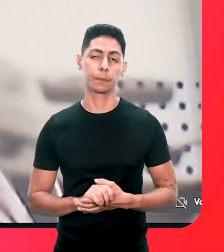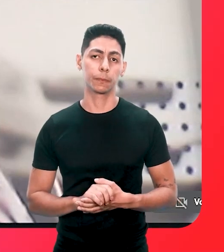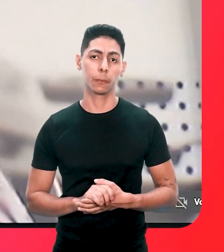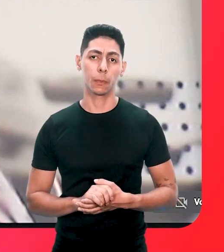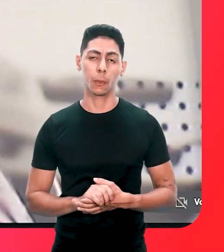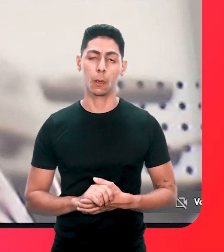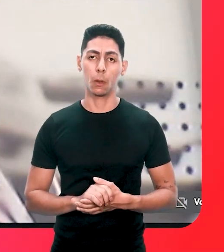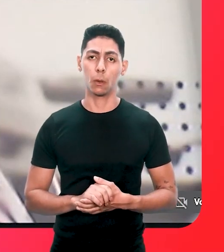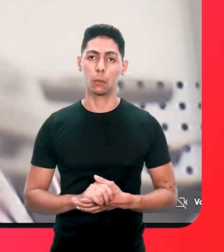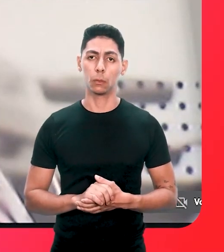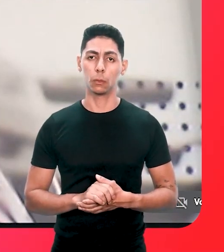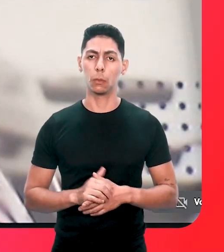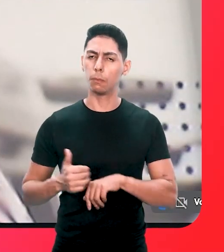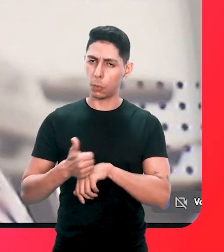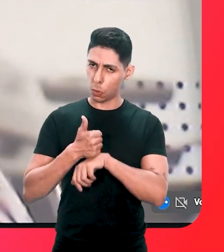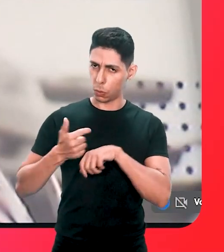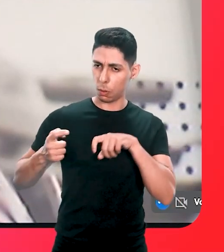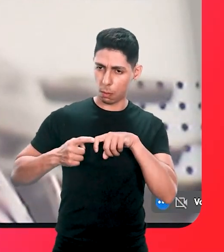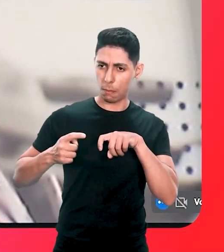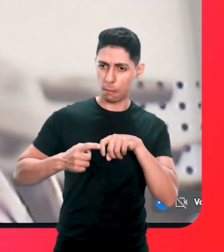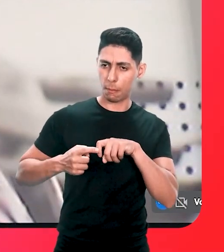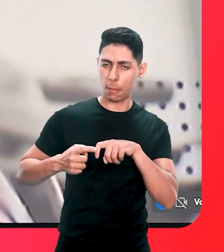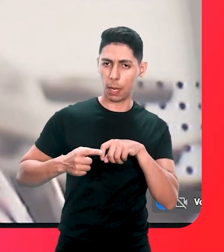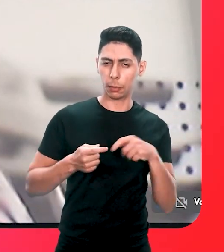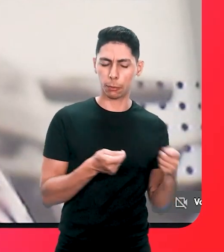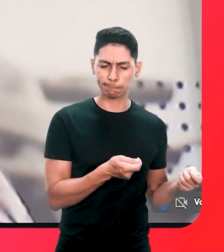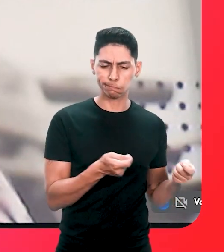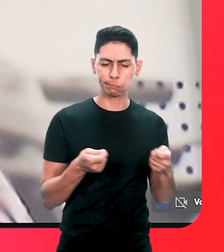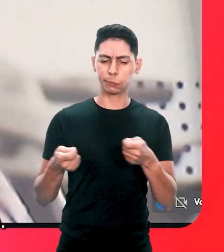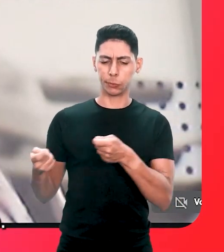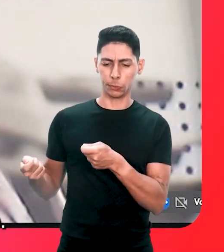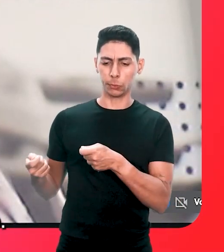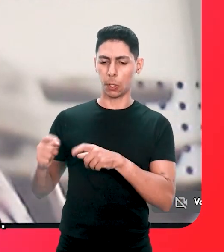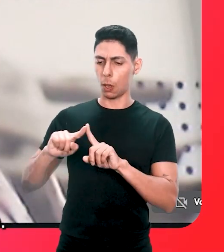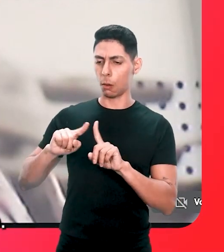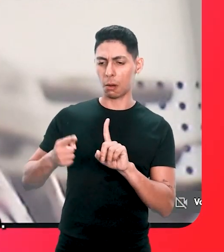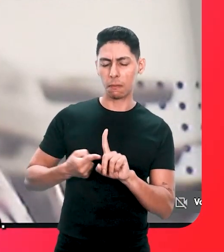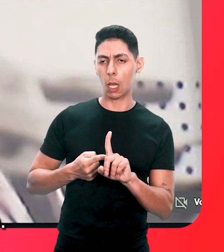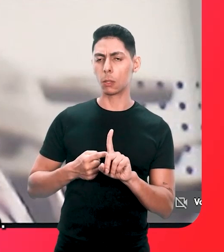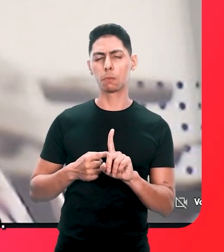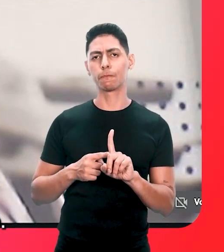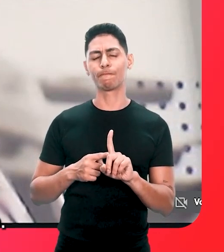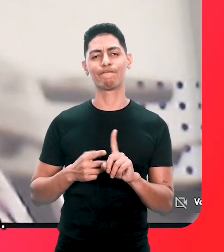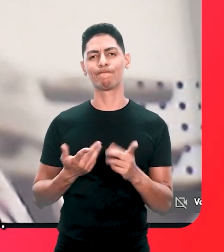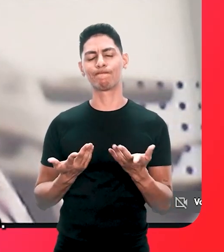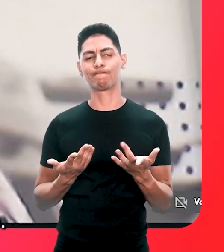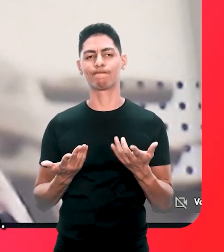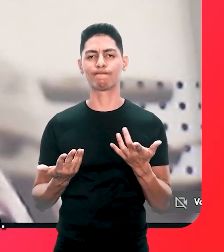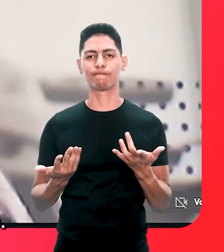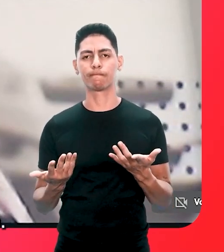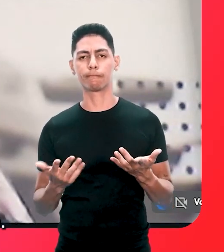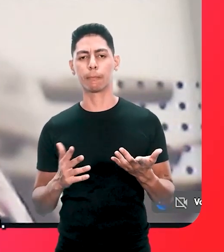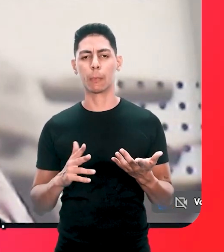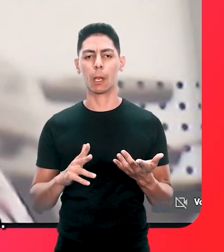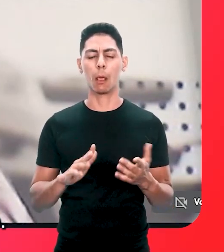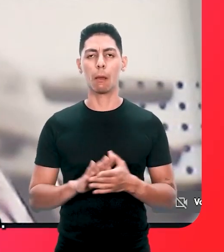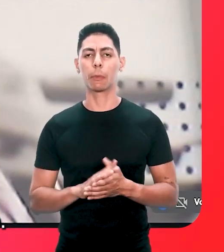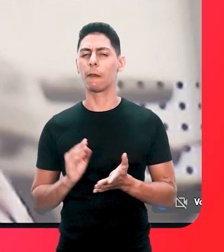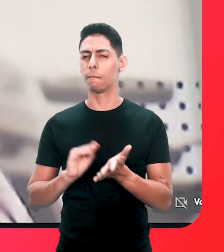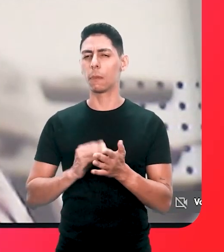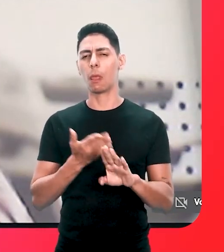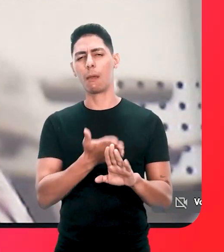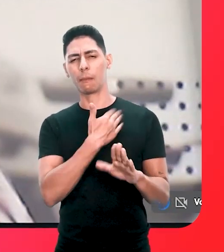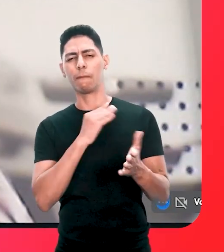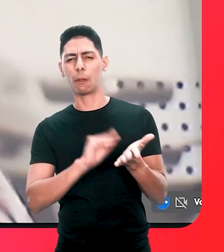que acompanhou a gravidez toda nunca pediu, até porque não tinha muito esse